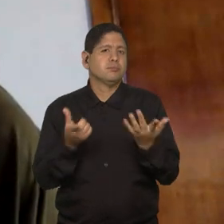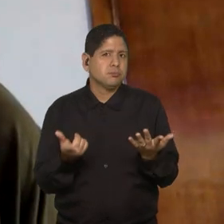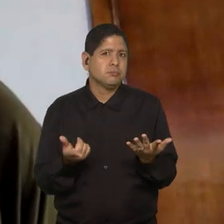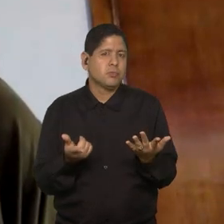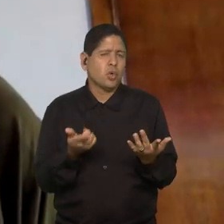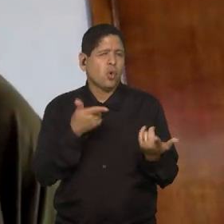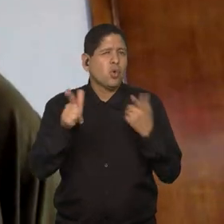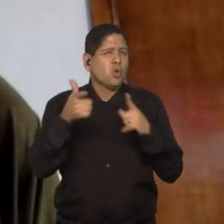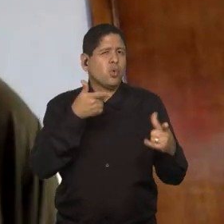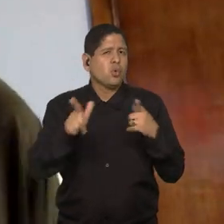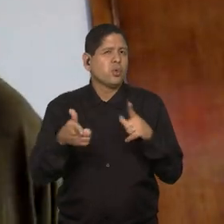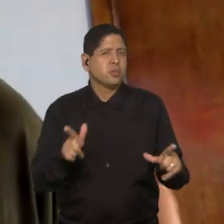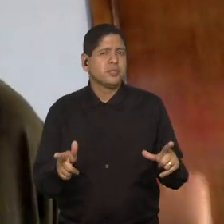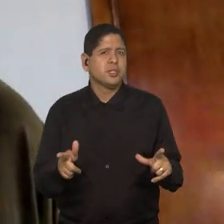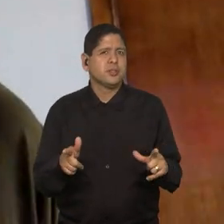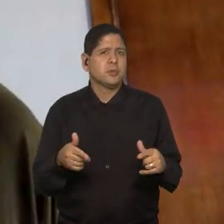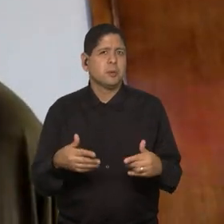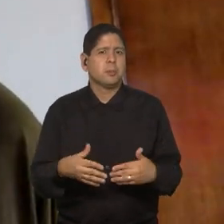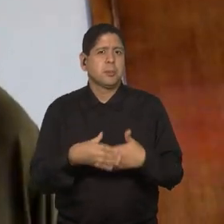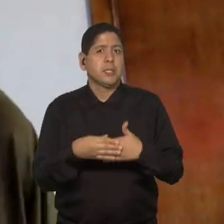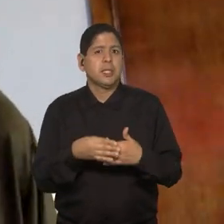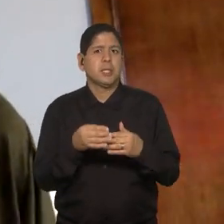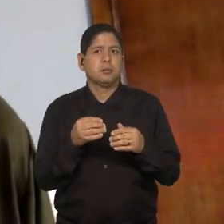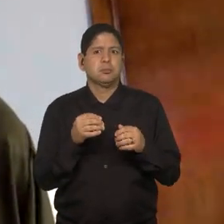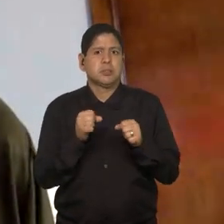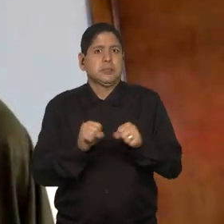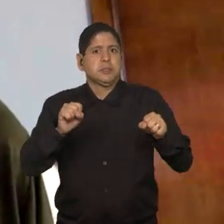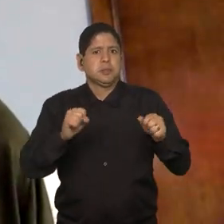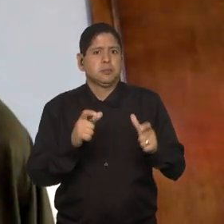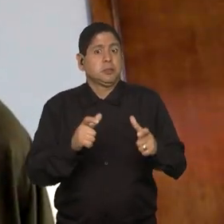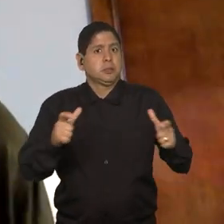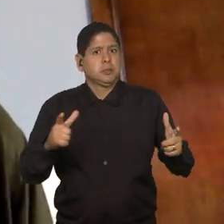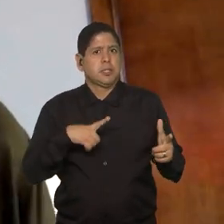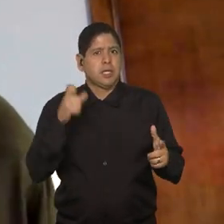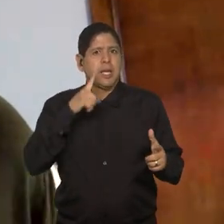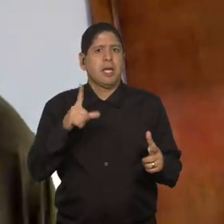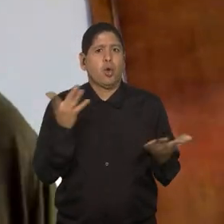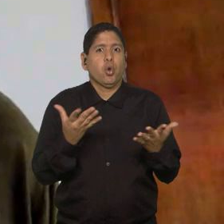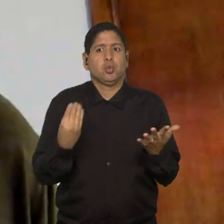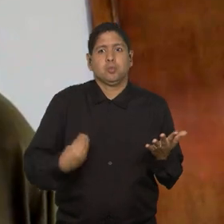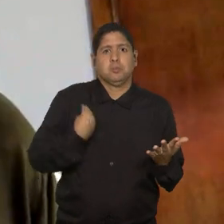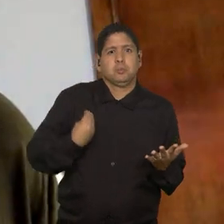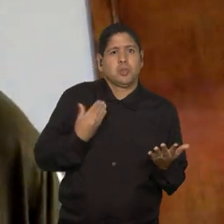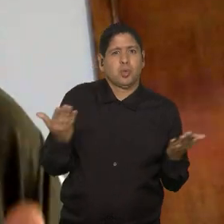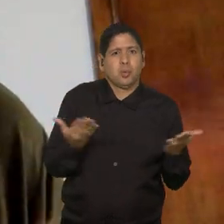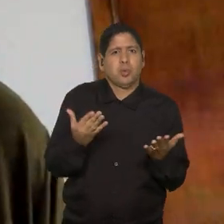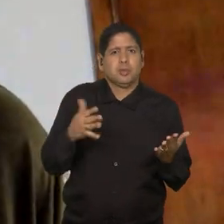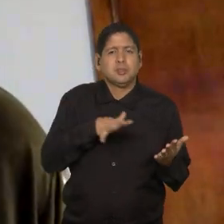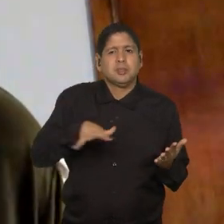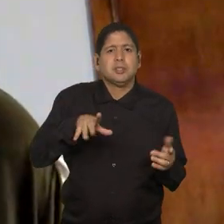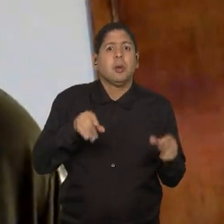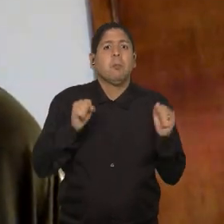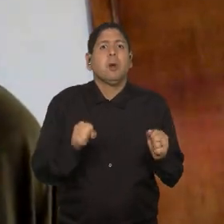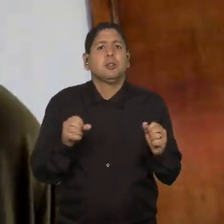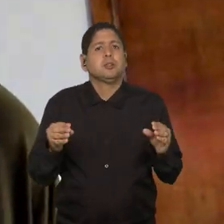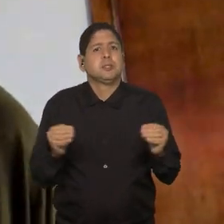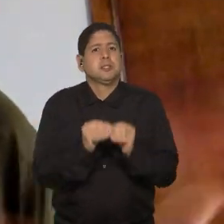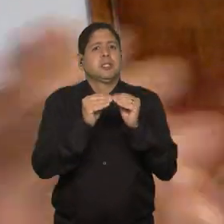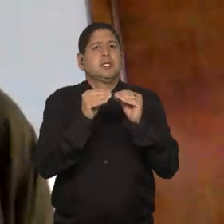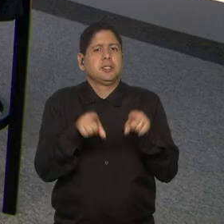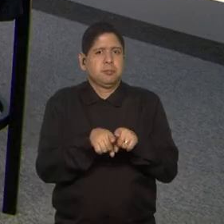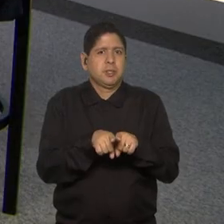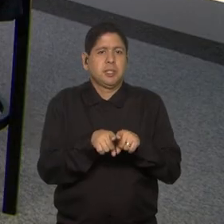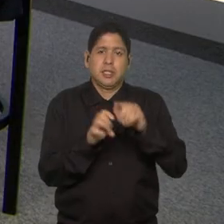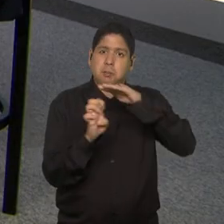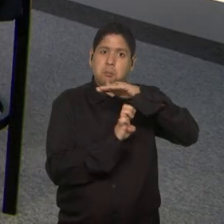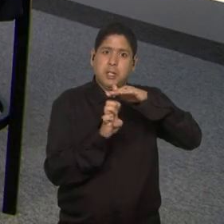outros parceiros grandes que não efetivamente estão hoje presentes no cenário, mas que podem agregar, né,